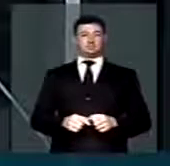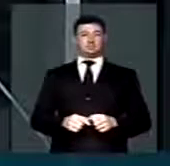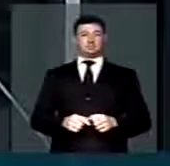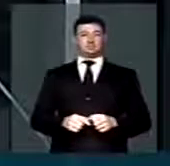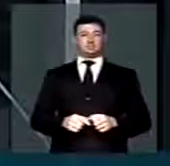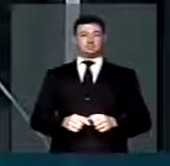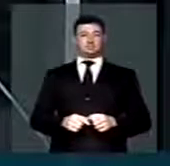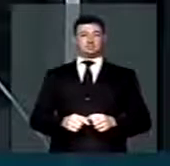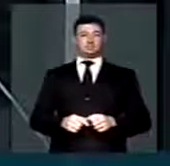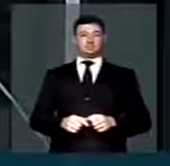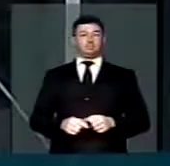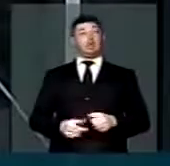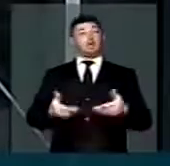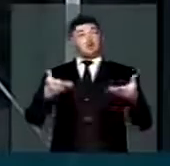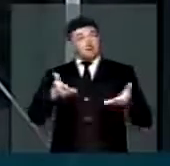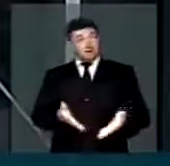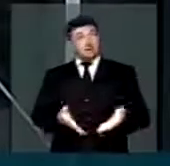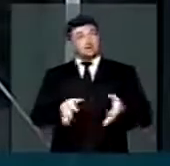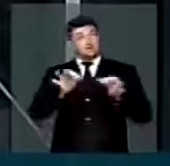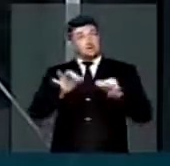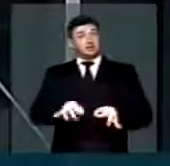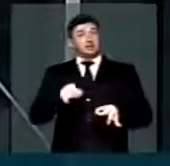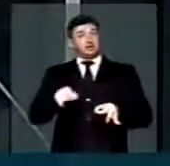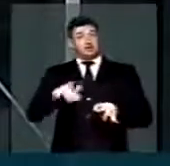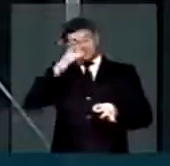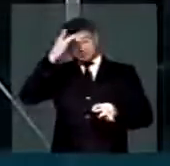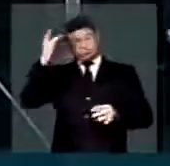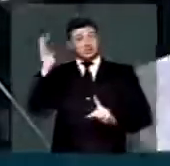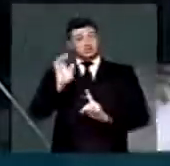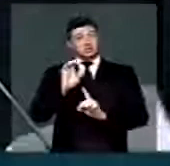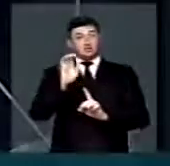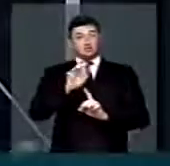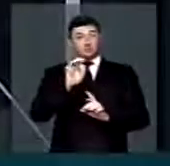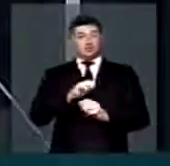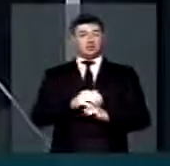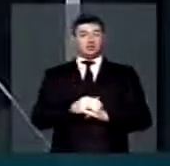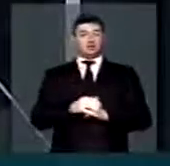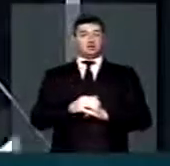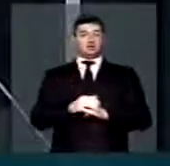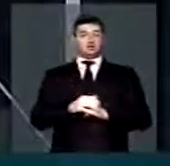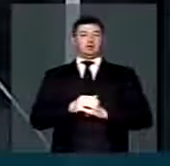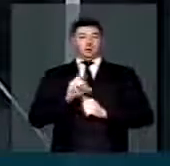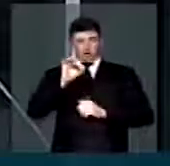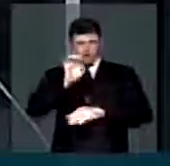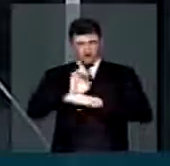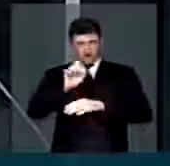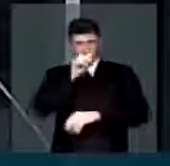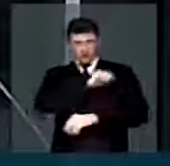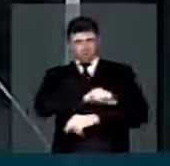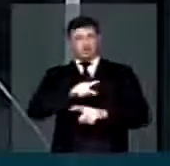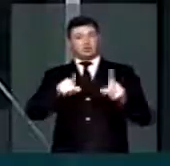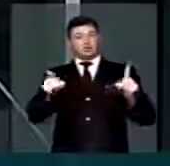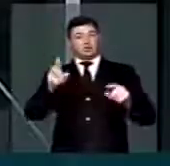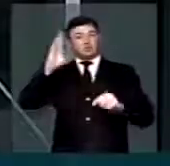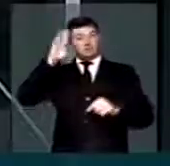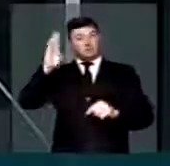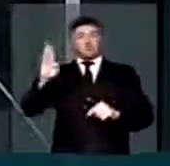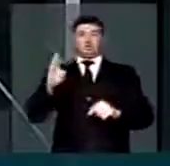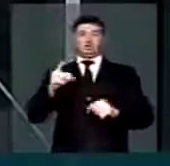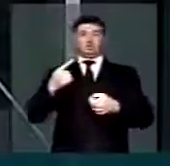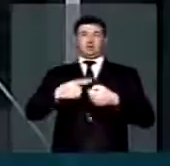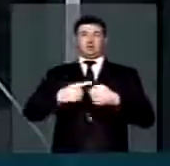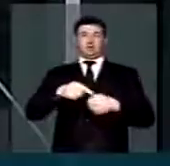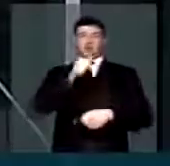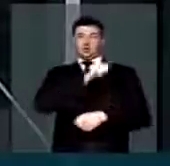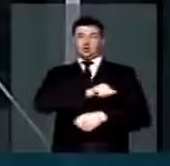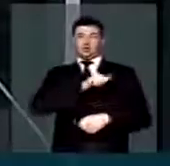Valongo. E foi exatamente esses escravos que influenciaram, né, não apenas no estado do Rio de Janeiro, mas principalmente na